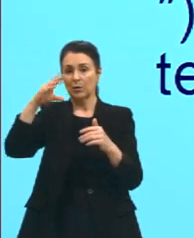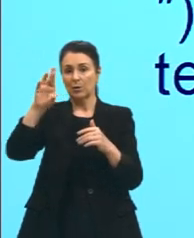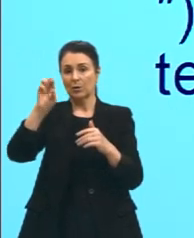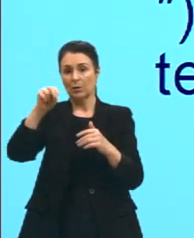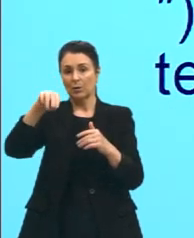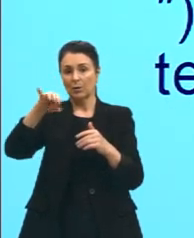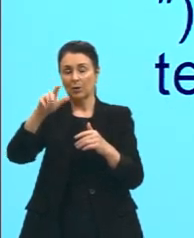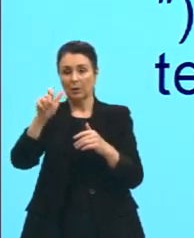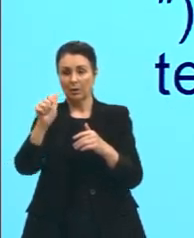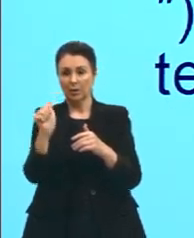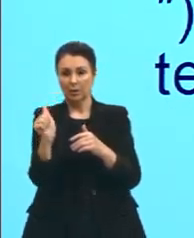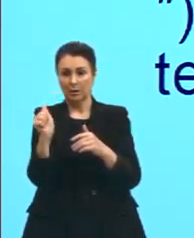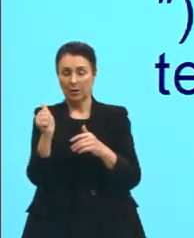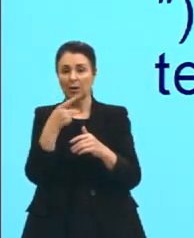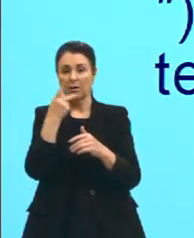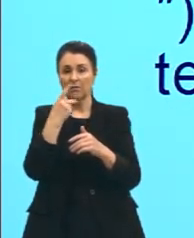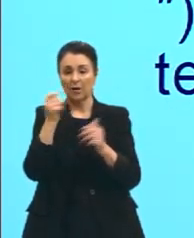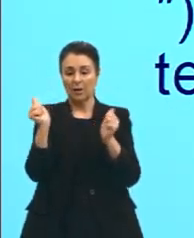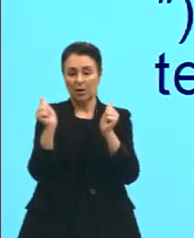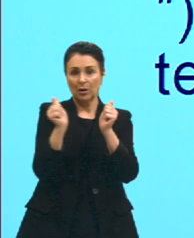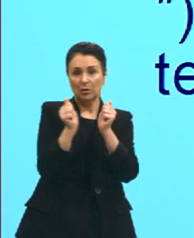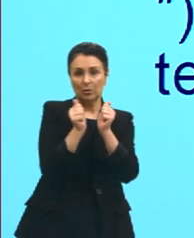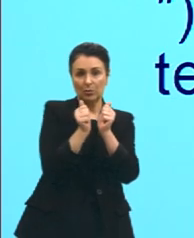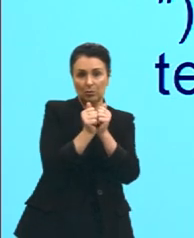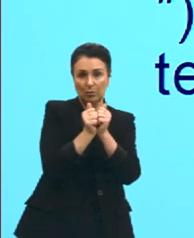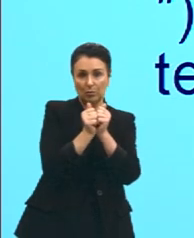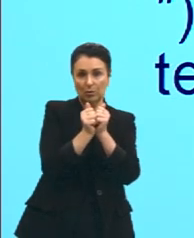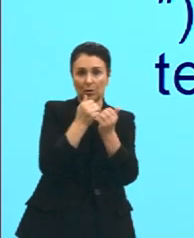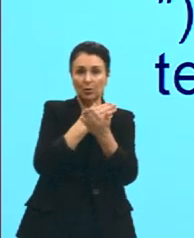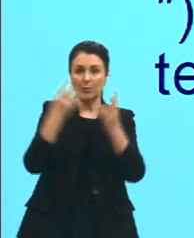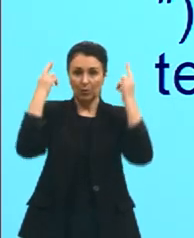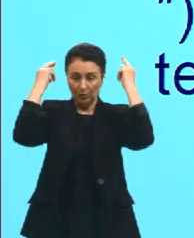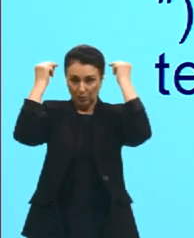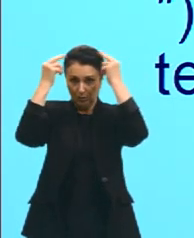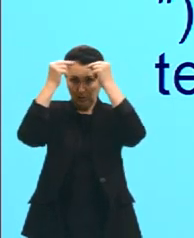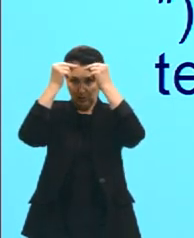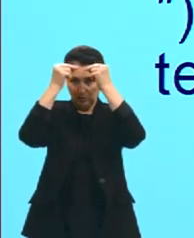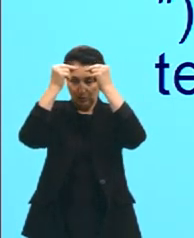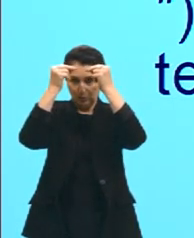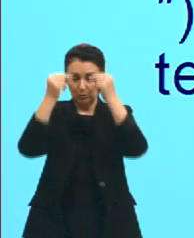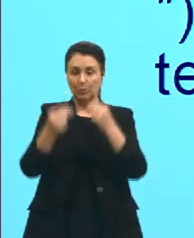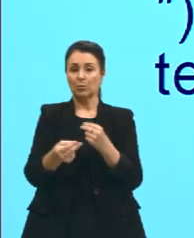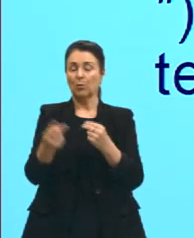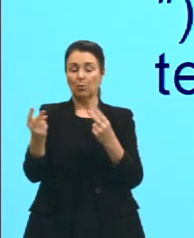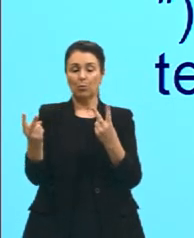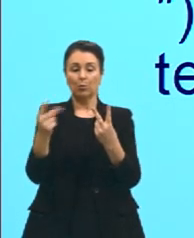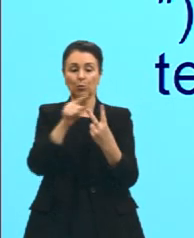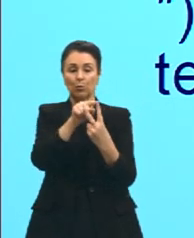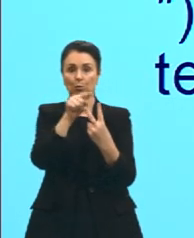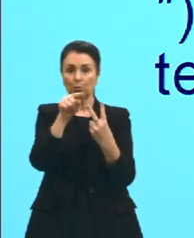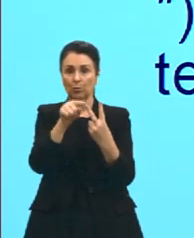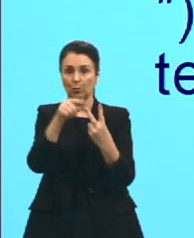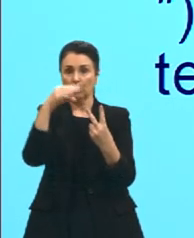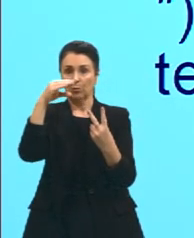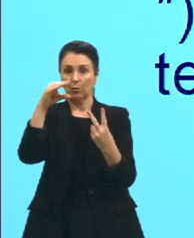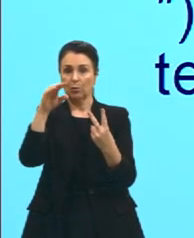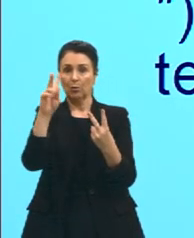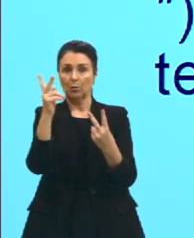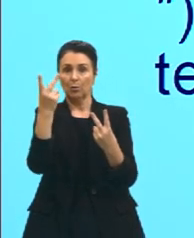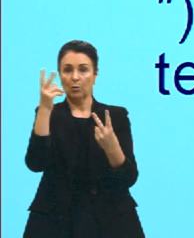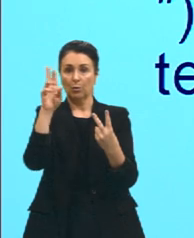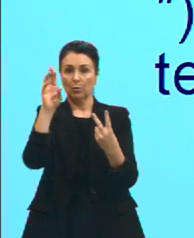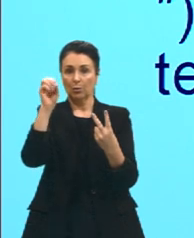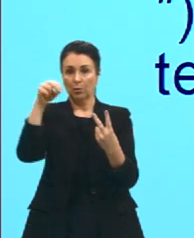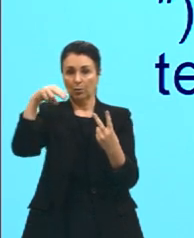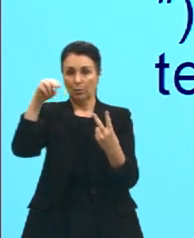que significa juntamente mas mais a junção de Cronos significa